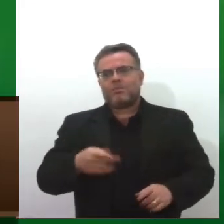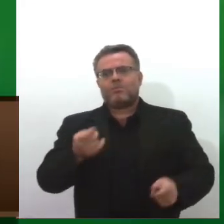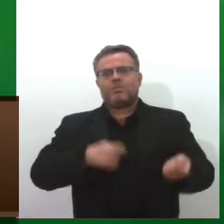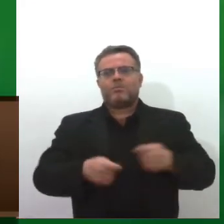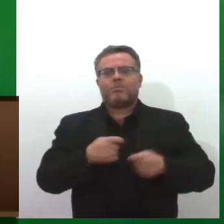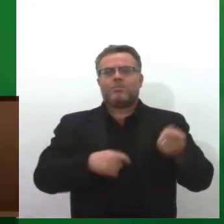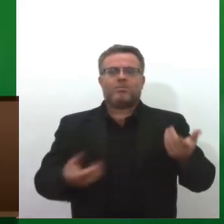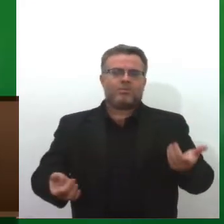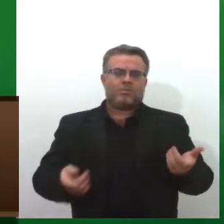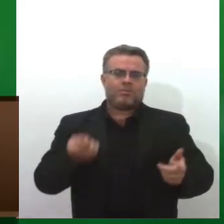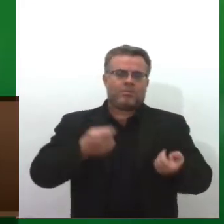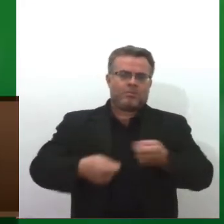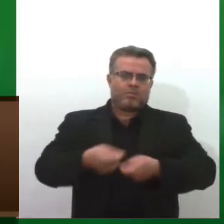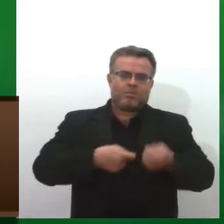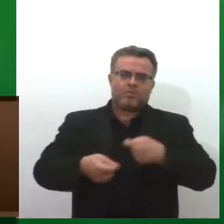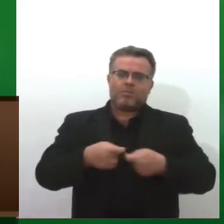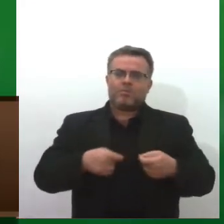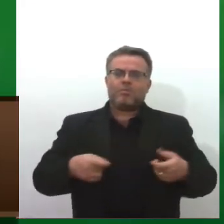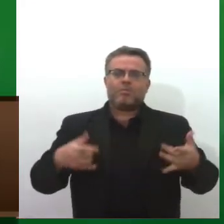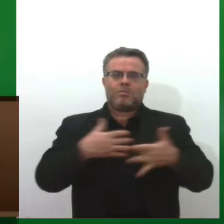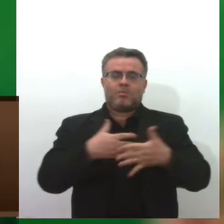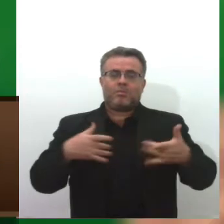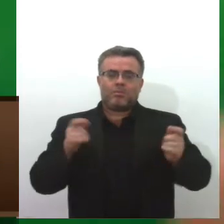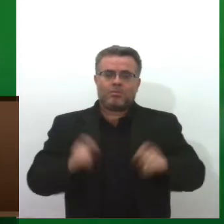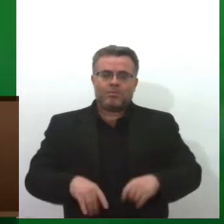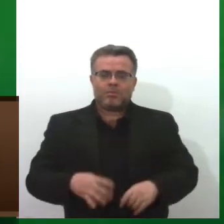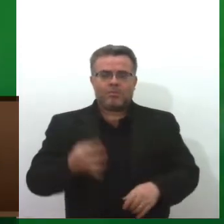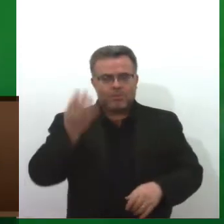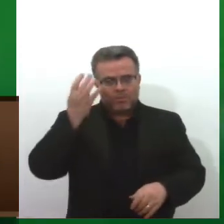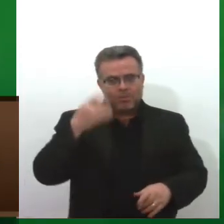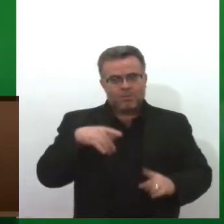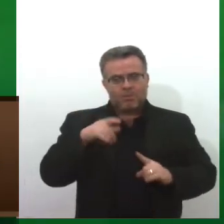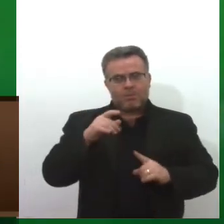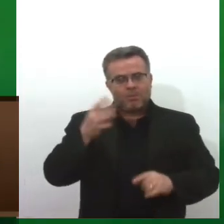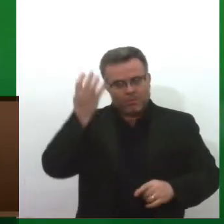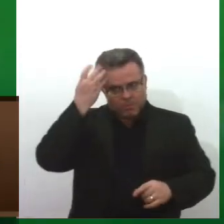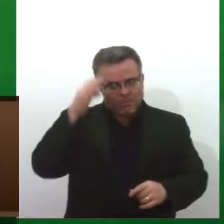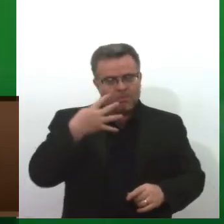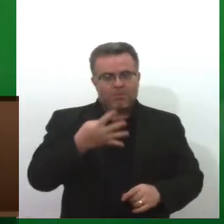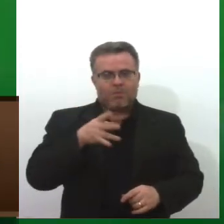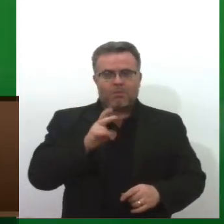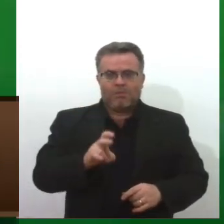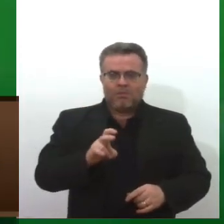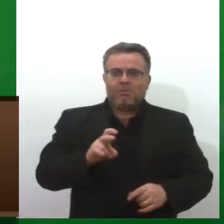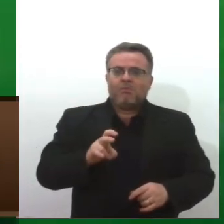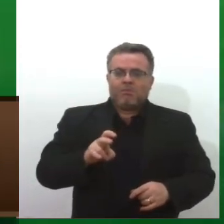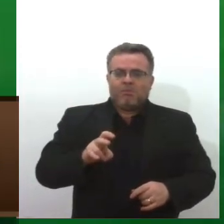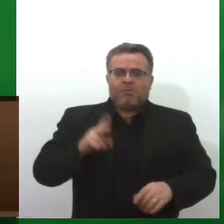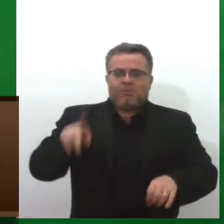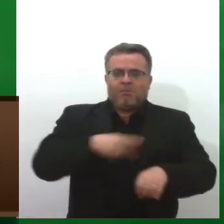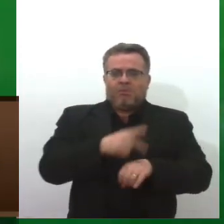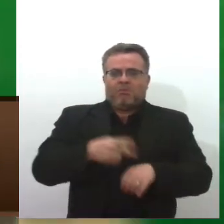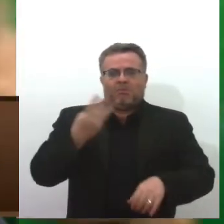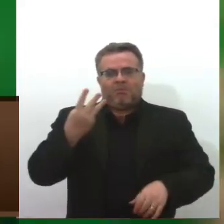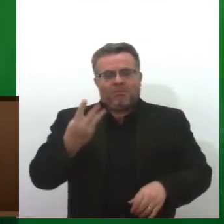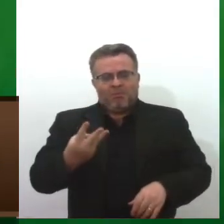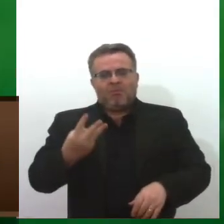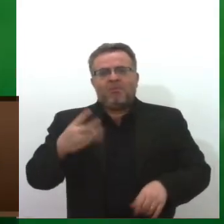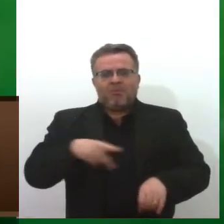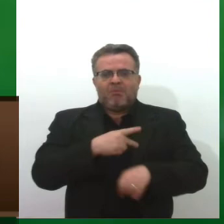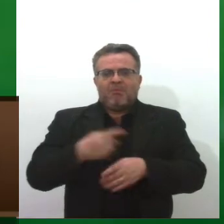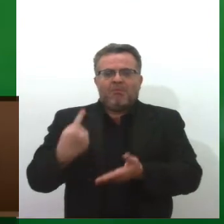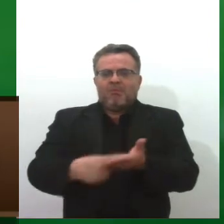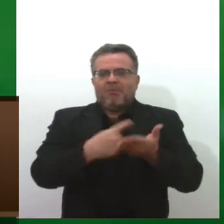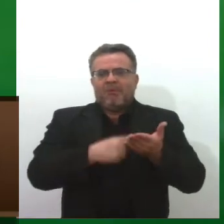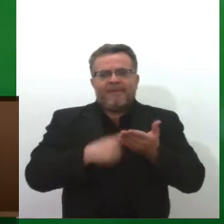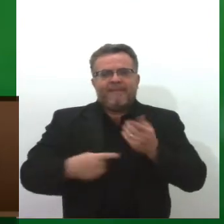onde tivemos quase 47 dias de evento nas três praças centrais de Aracaju, onde o comércio